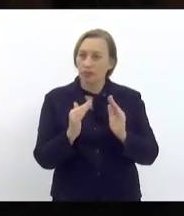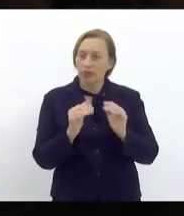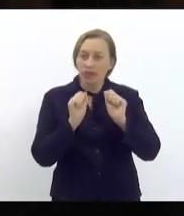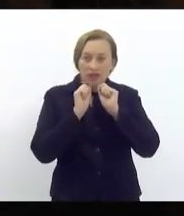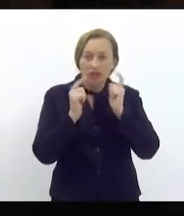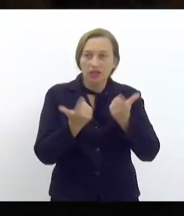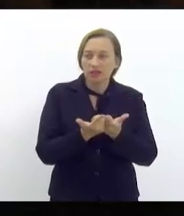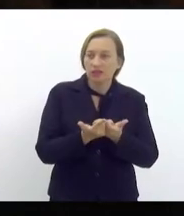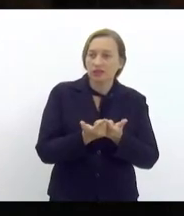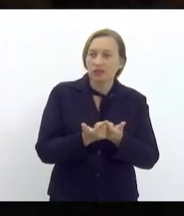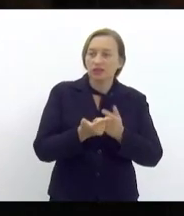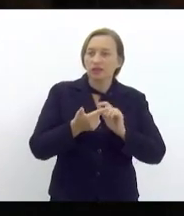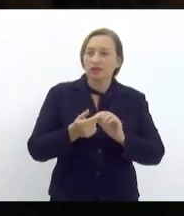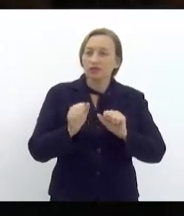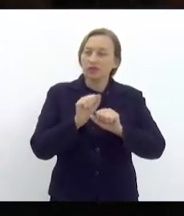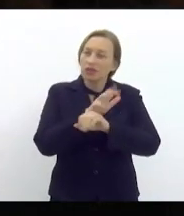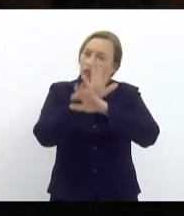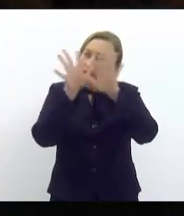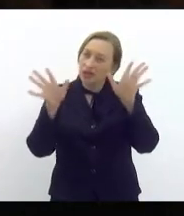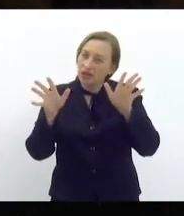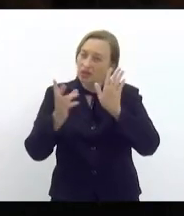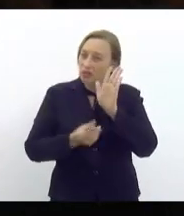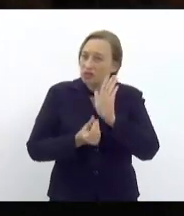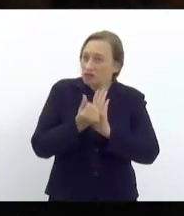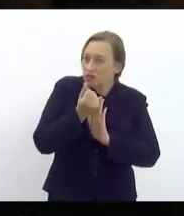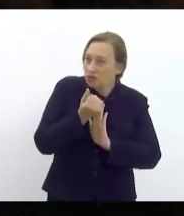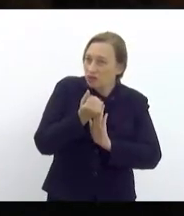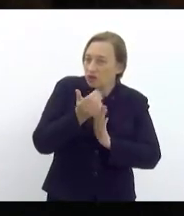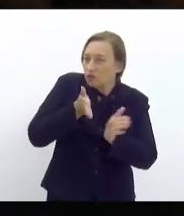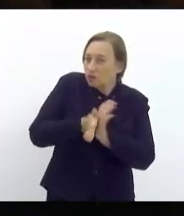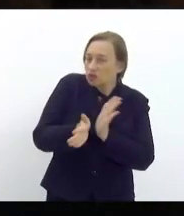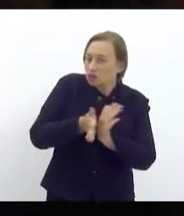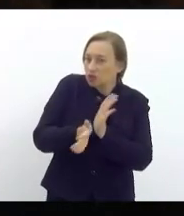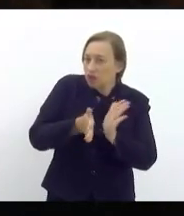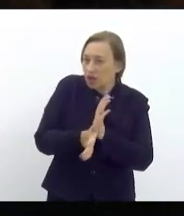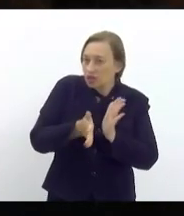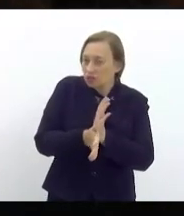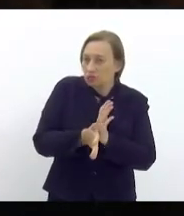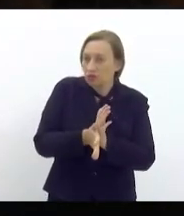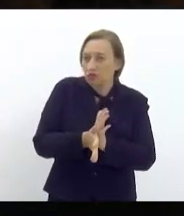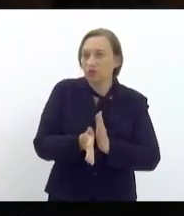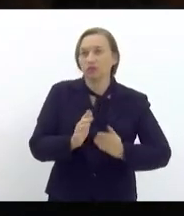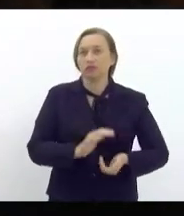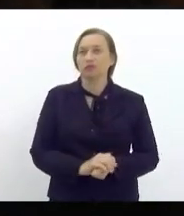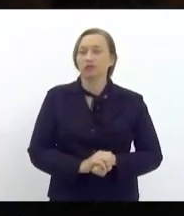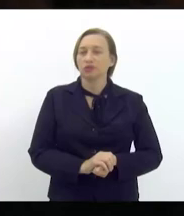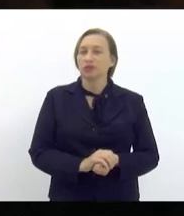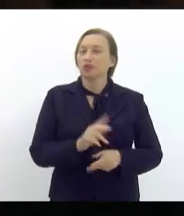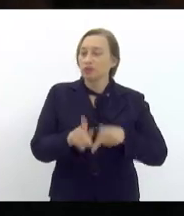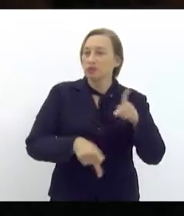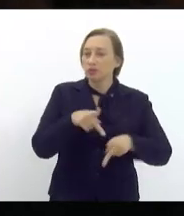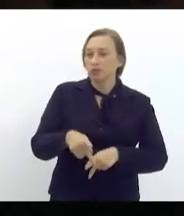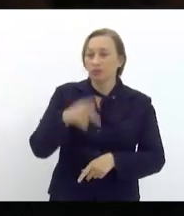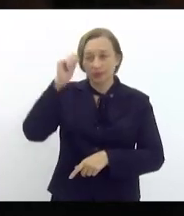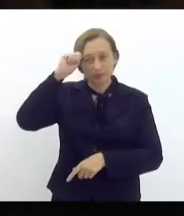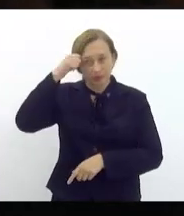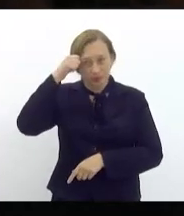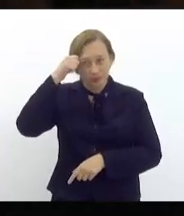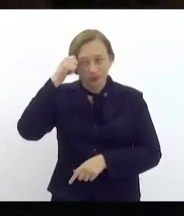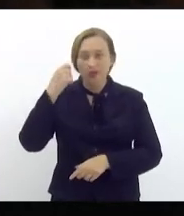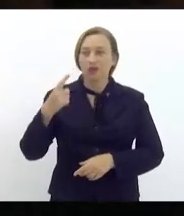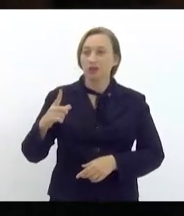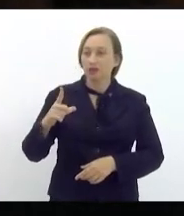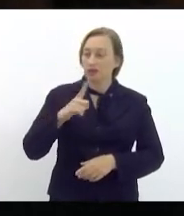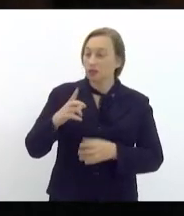a gente visibilize no orçamento os gastos com a população negra afinal somos a maioria do estado